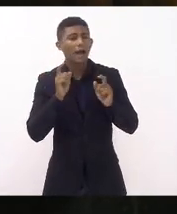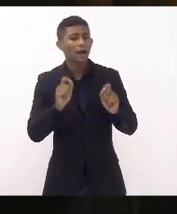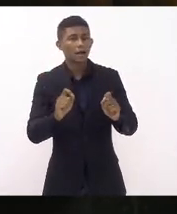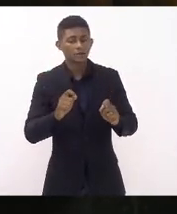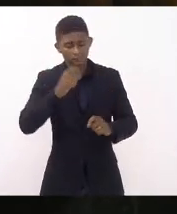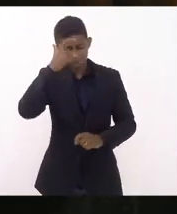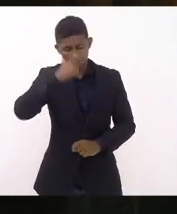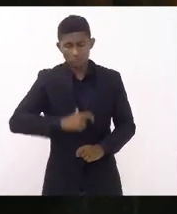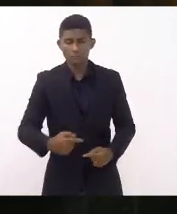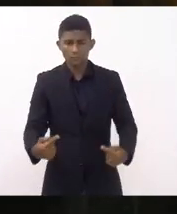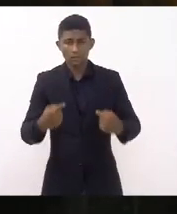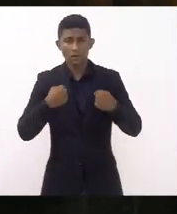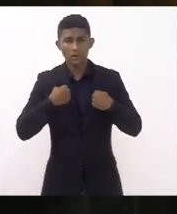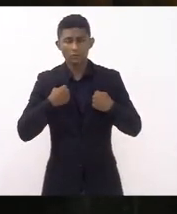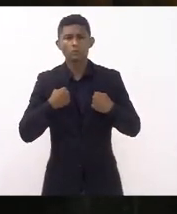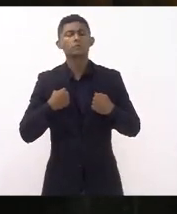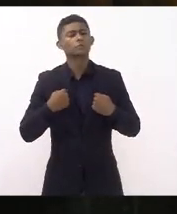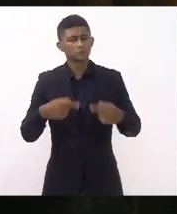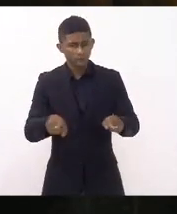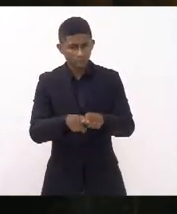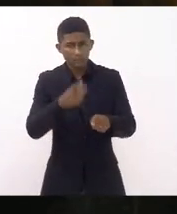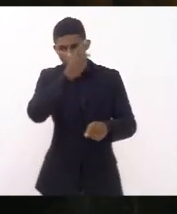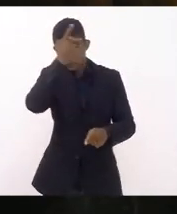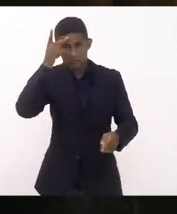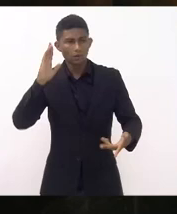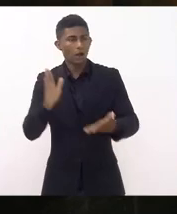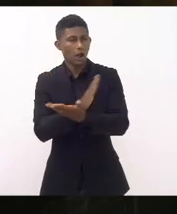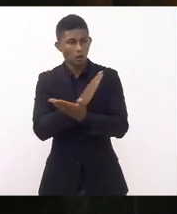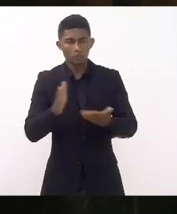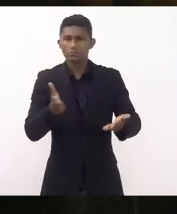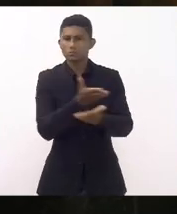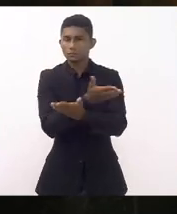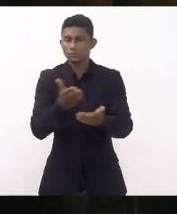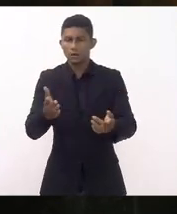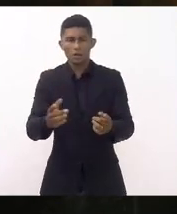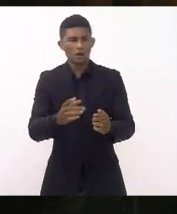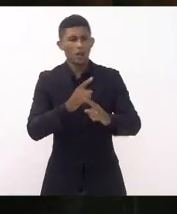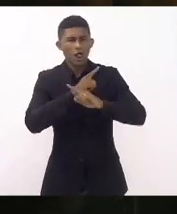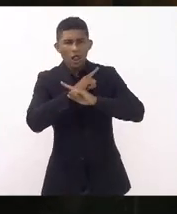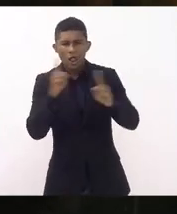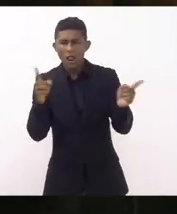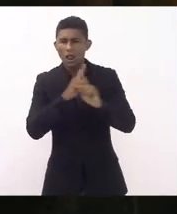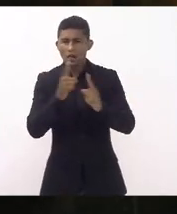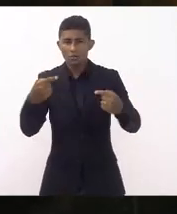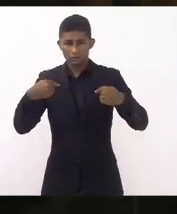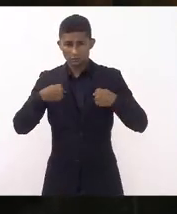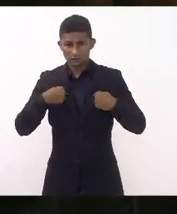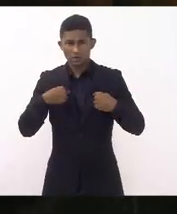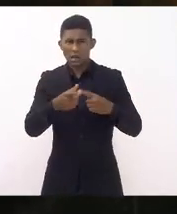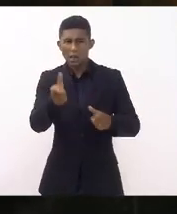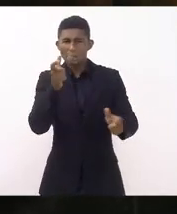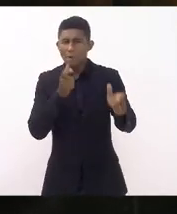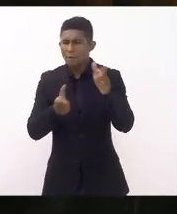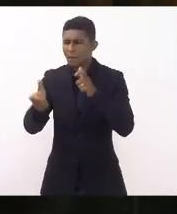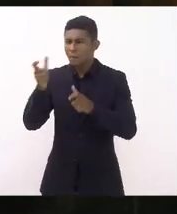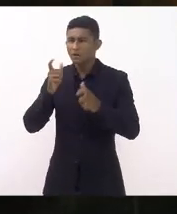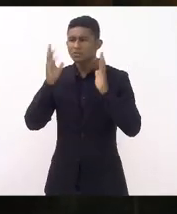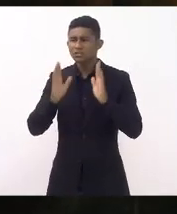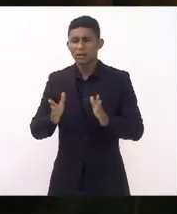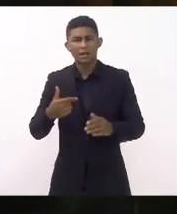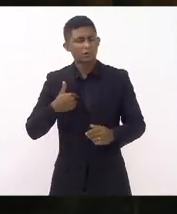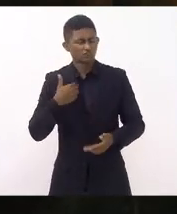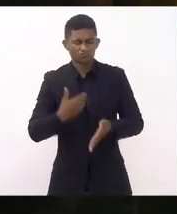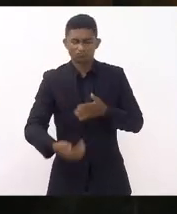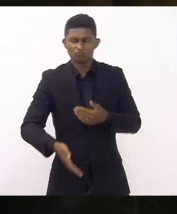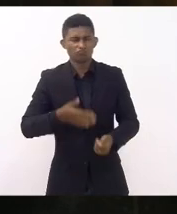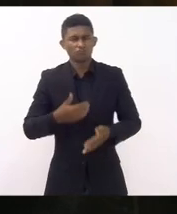eu. Fui atacada covardemente, sofro várias retaliações, não me importo.